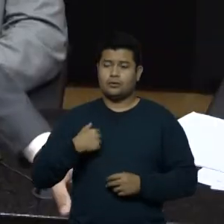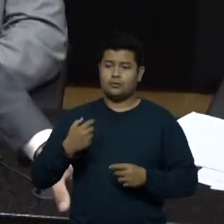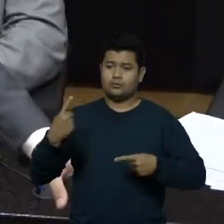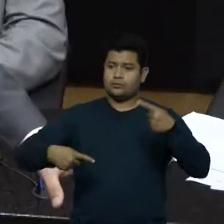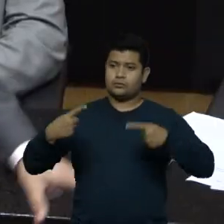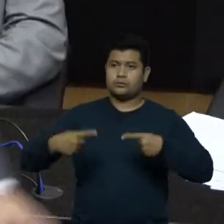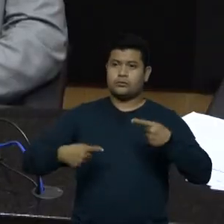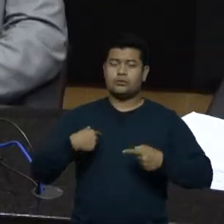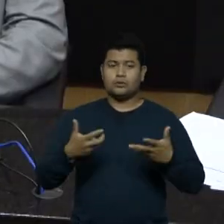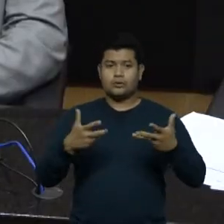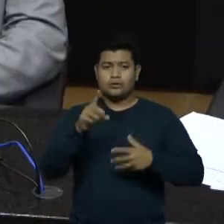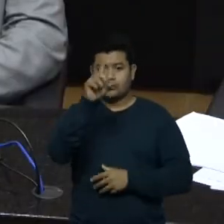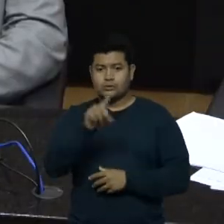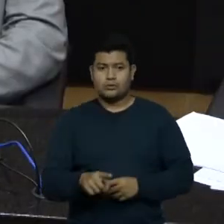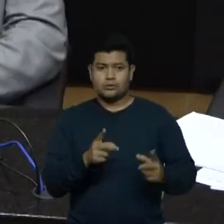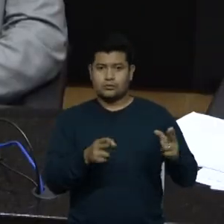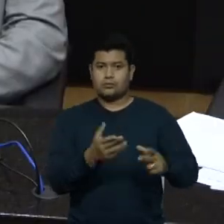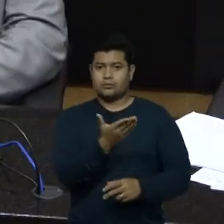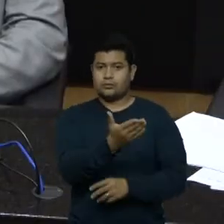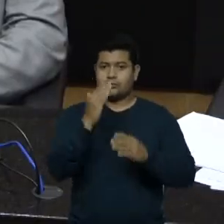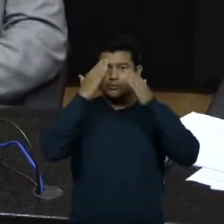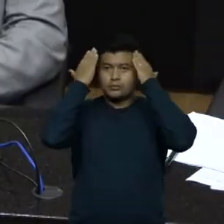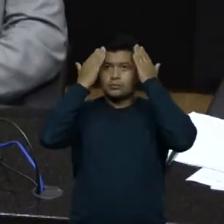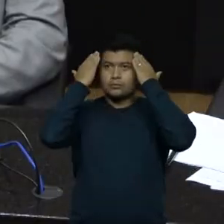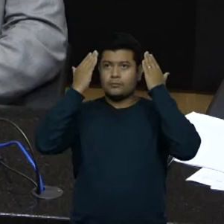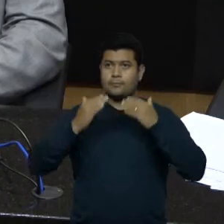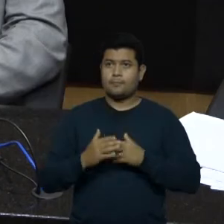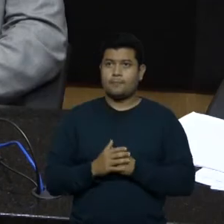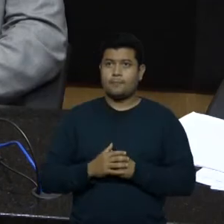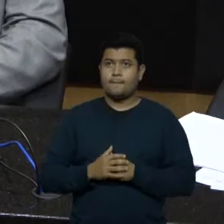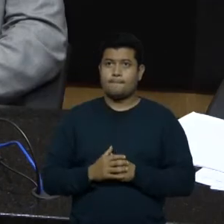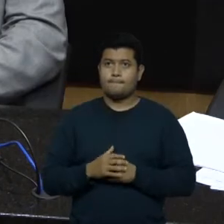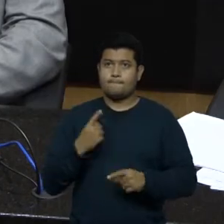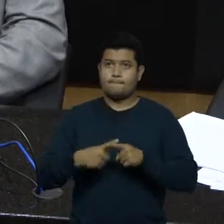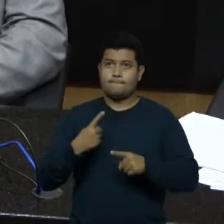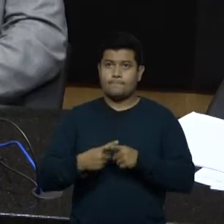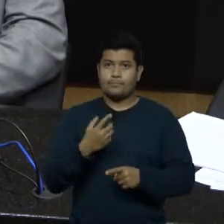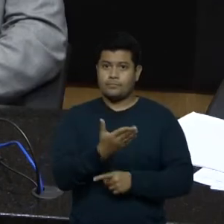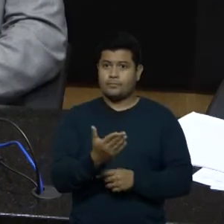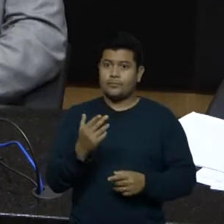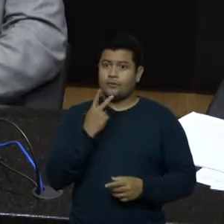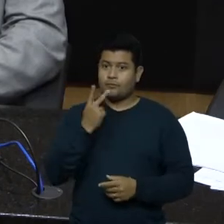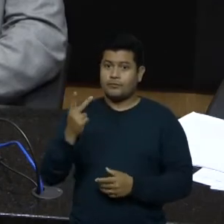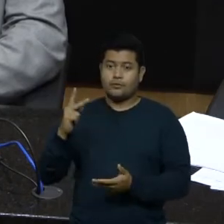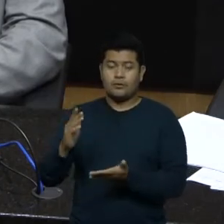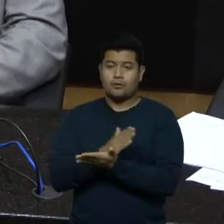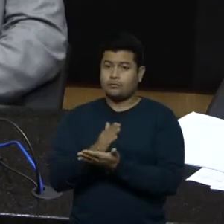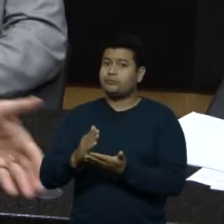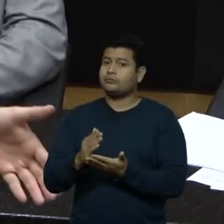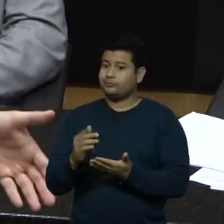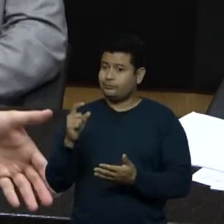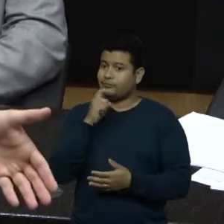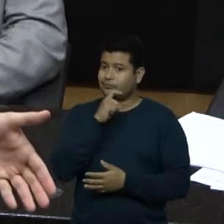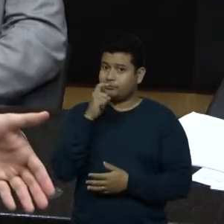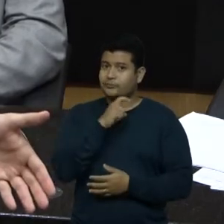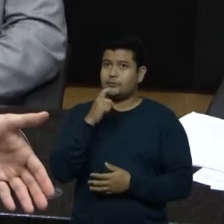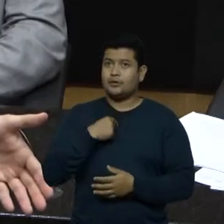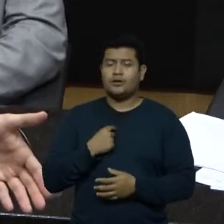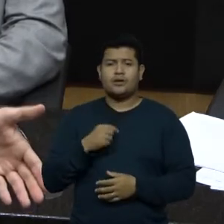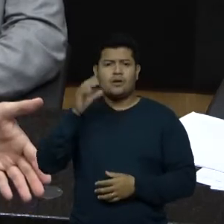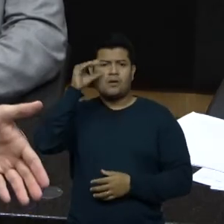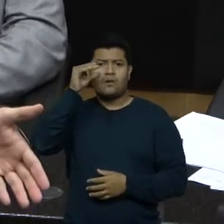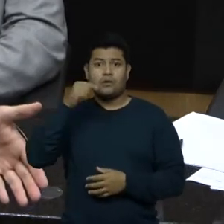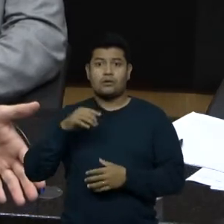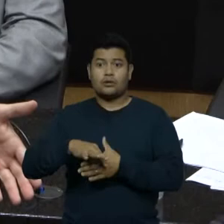quero ver quero ver os seus amigos Até porque foi foi citado algumas inverdades aqui é Curioso o líder do governo